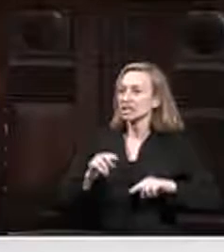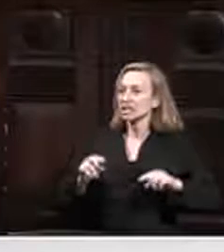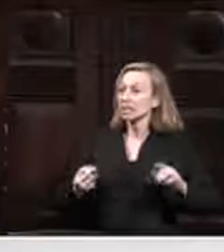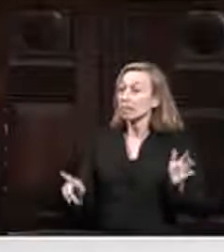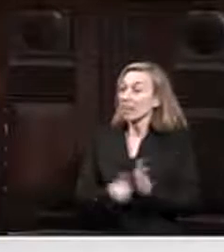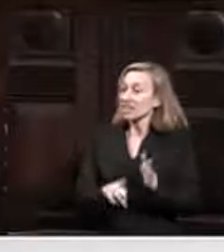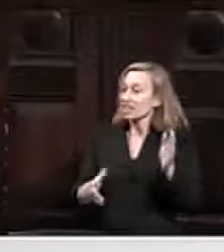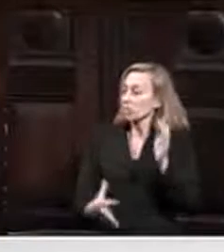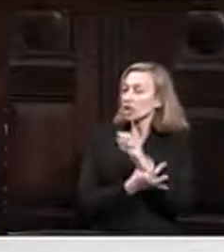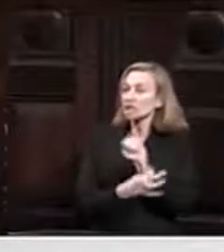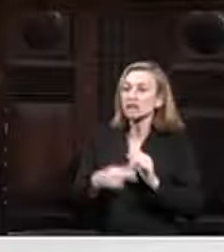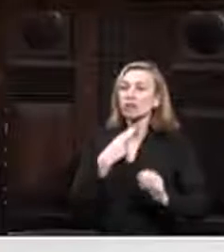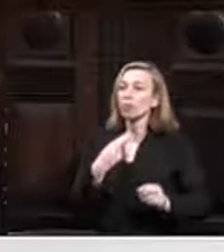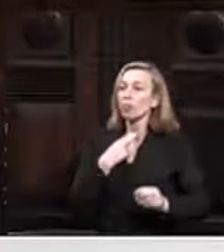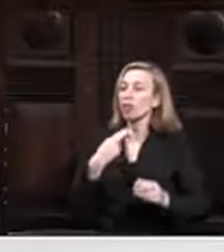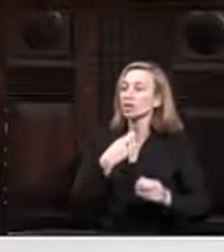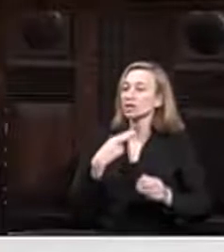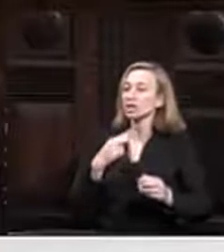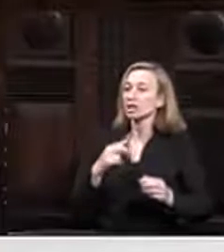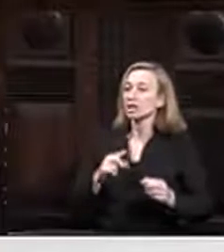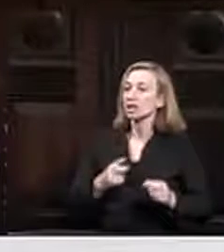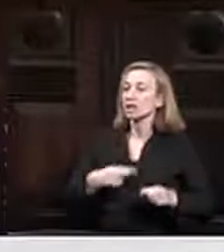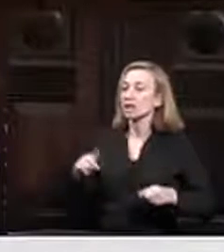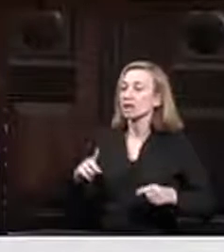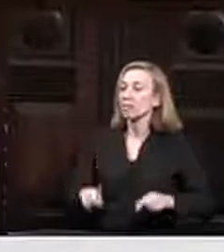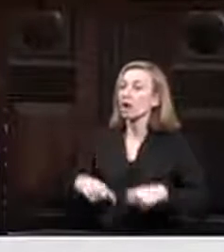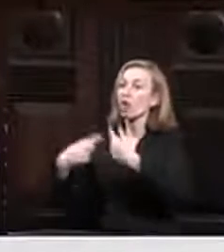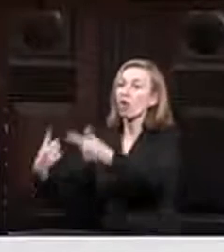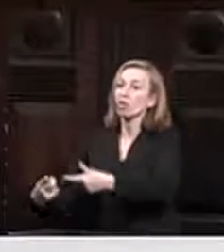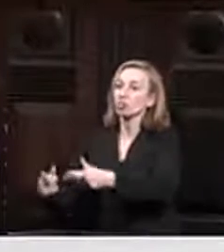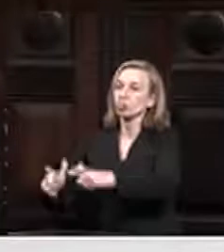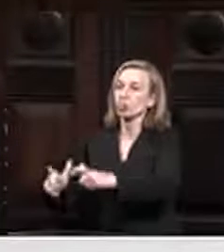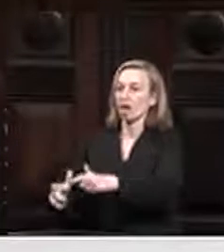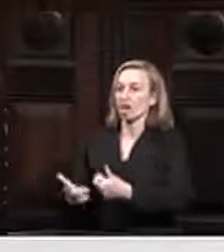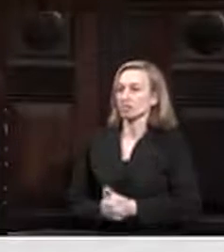podem. Porque cultura é prevenção.